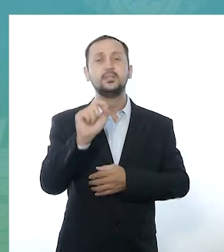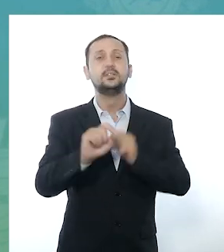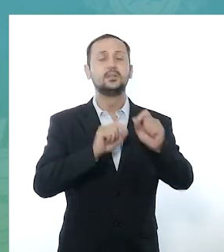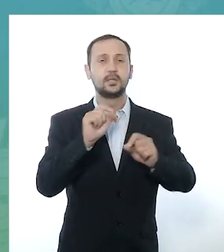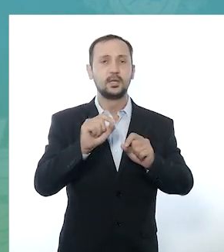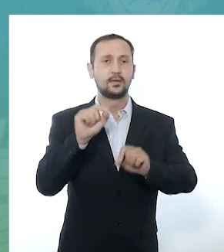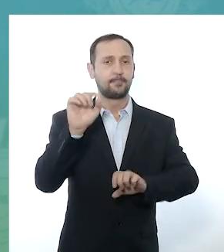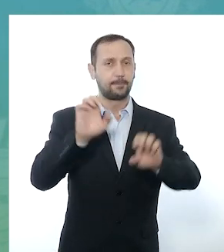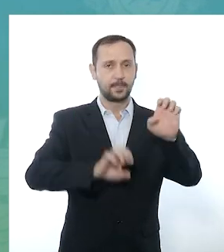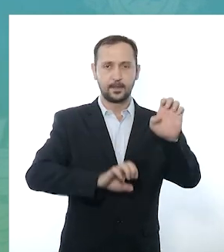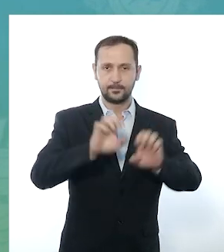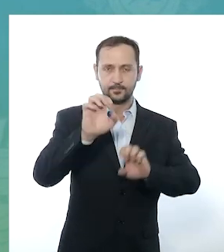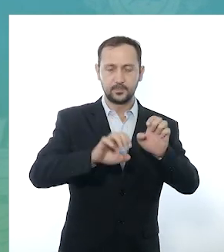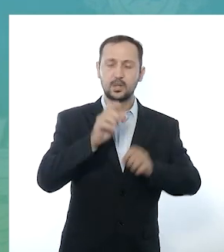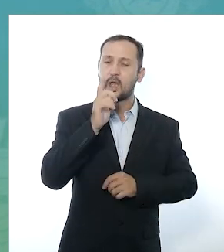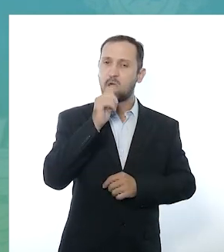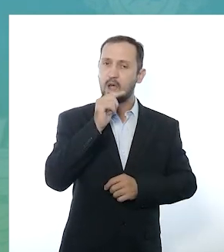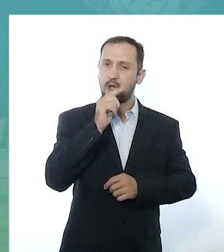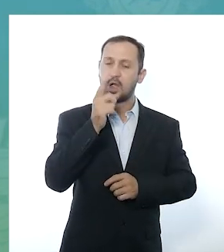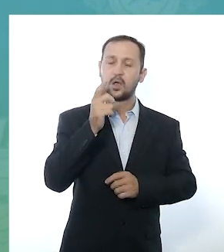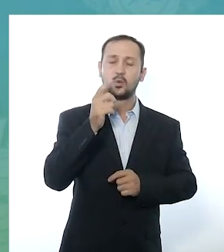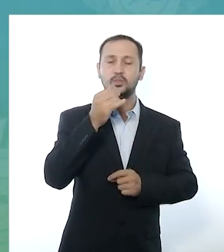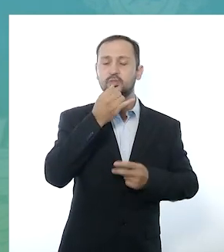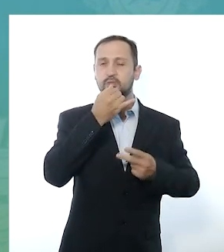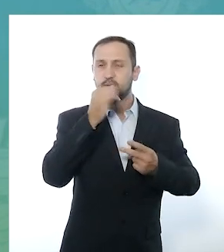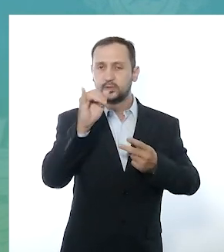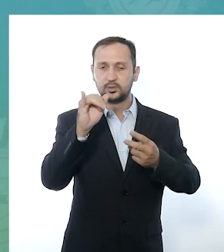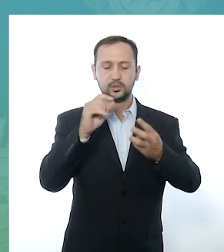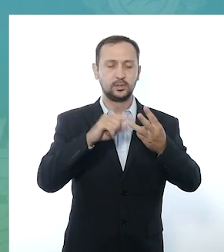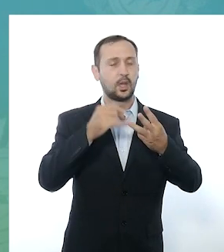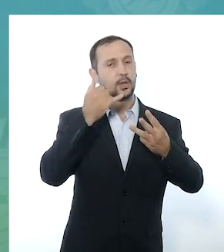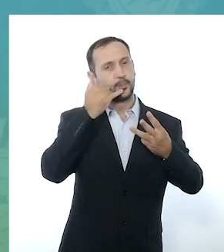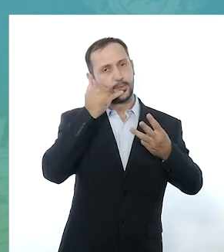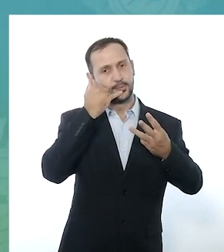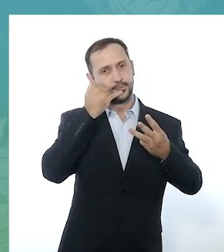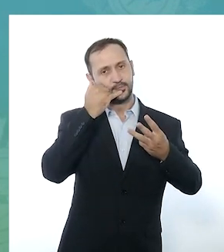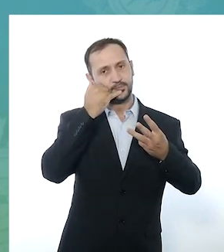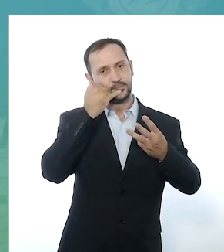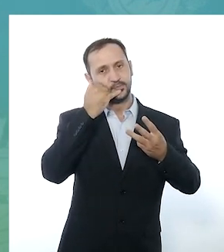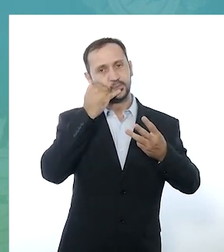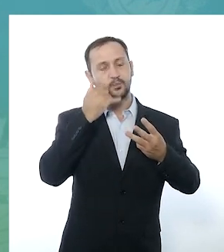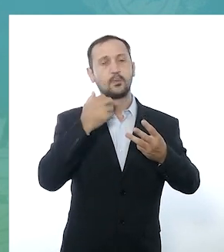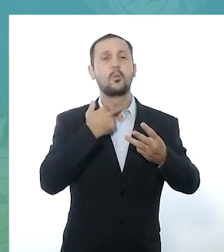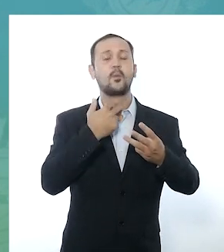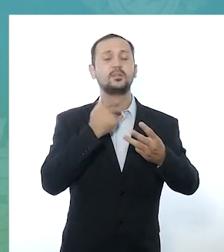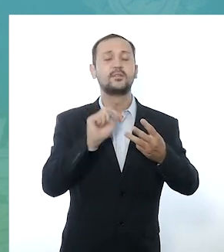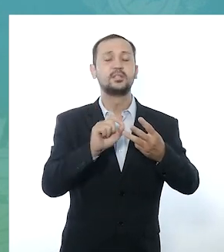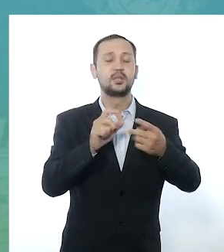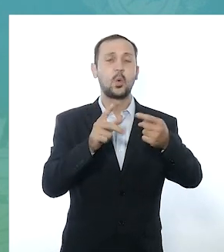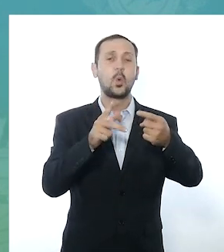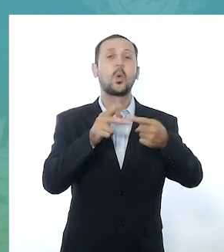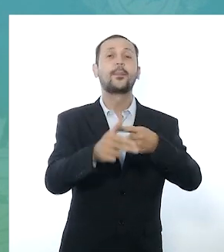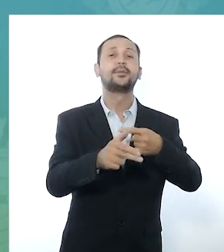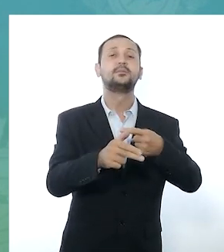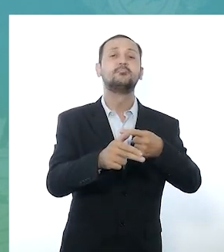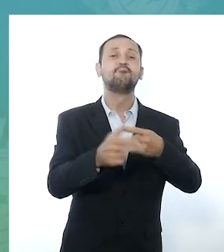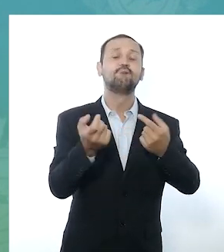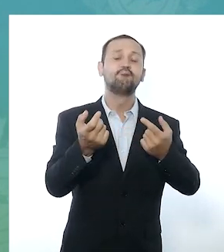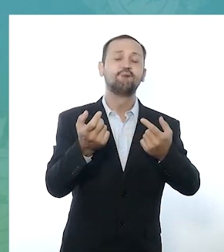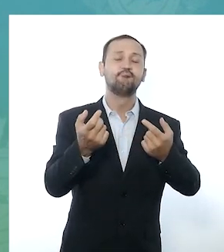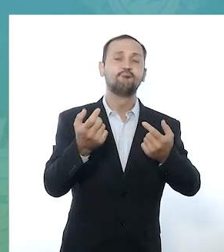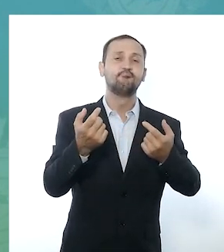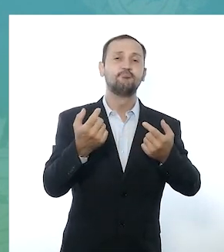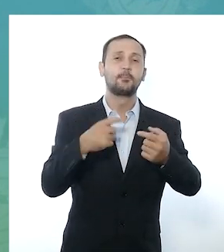concessionárias de água, de energia e telefonia não façam os cortes por